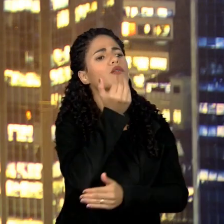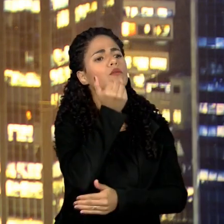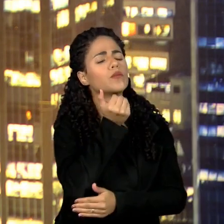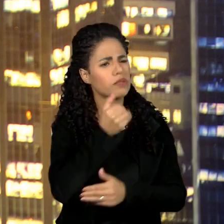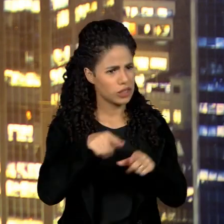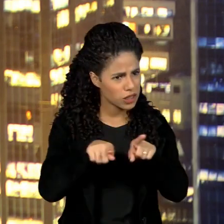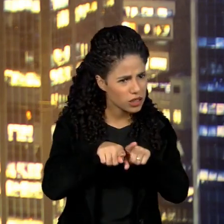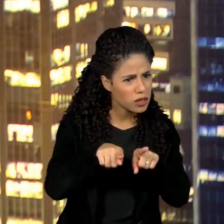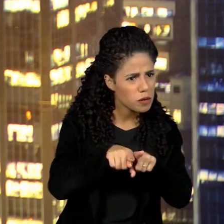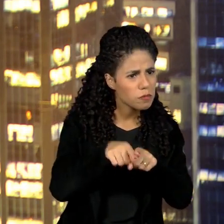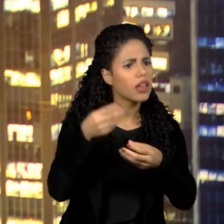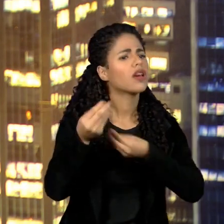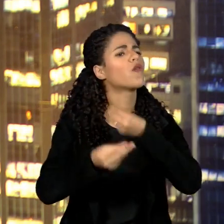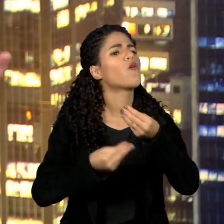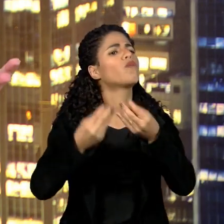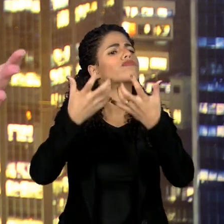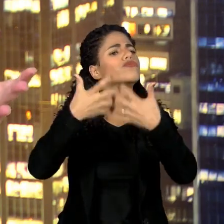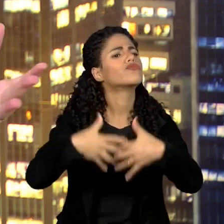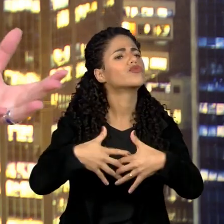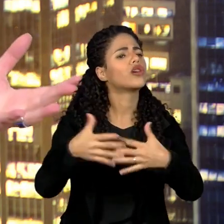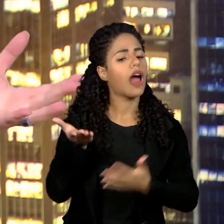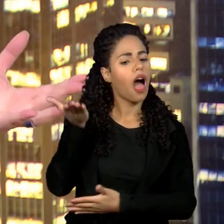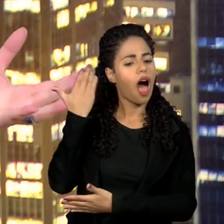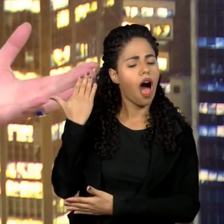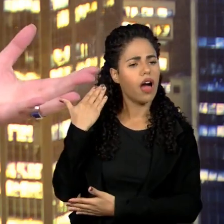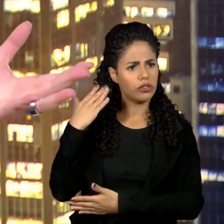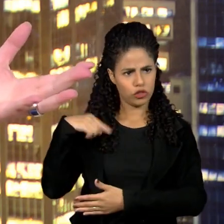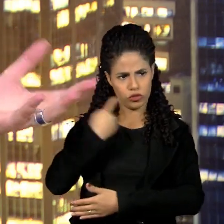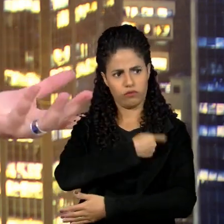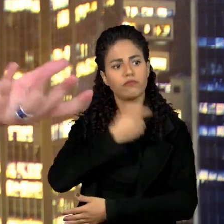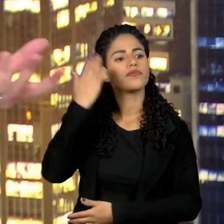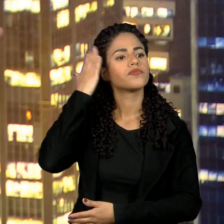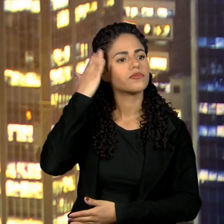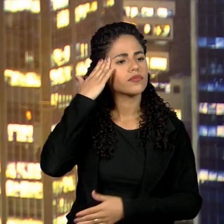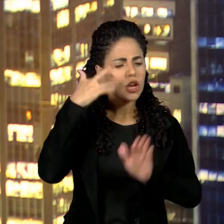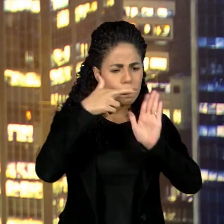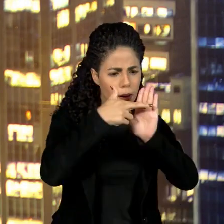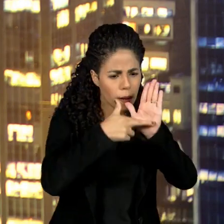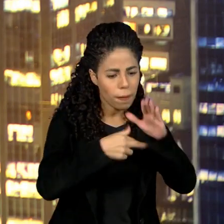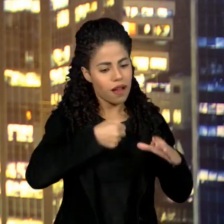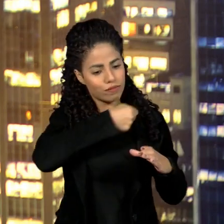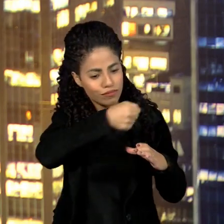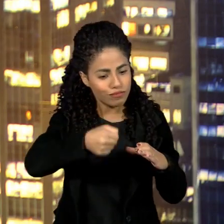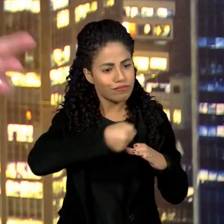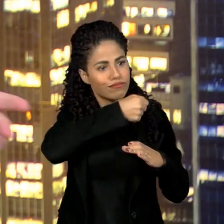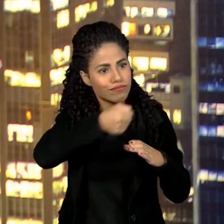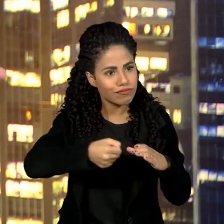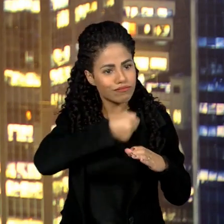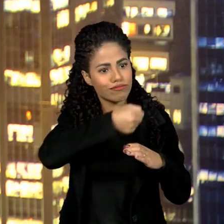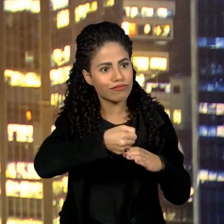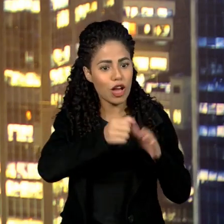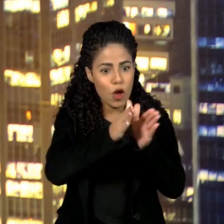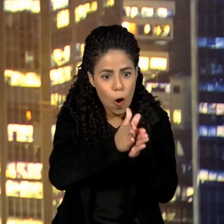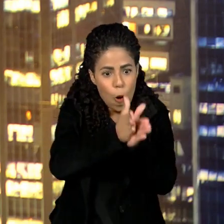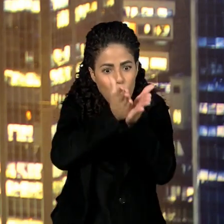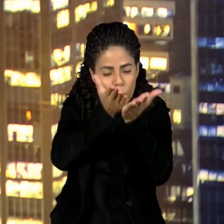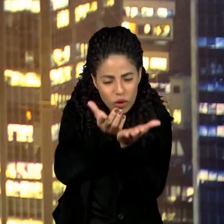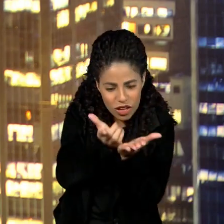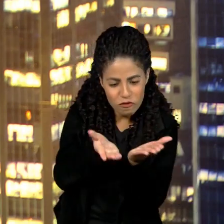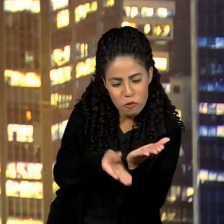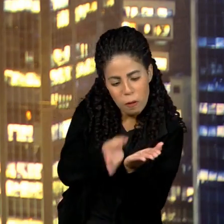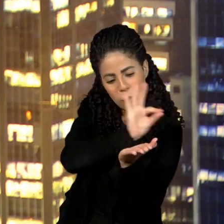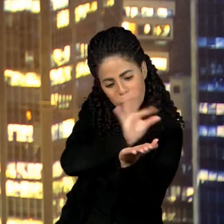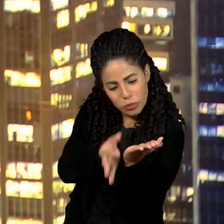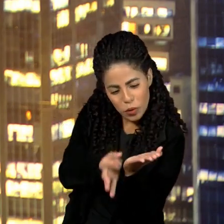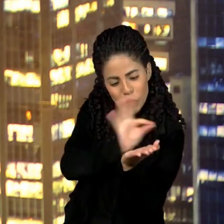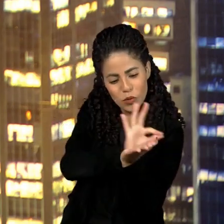é que isso funciona? Porque antigamente sabíamos que tinha uma receita tradicional. Existia um livro ali que passava de geração em